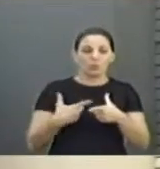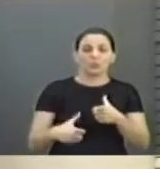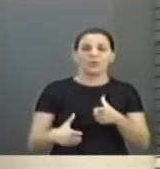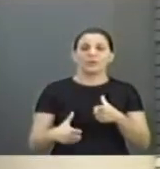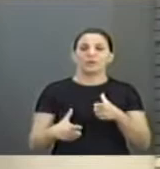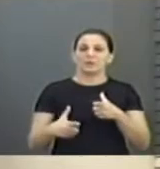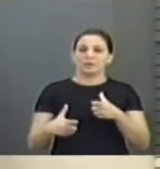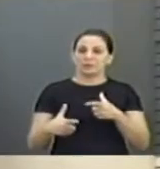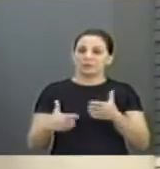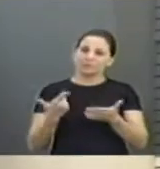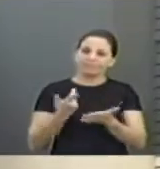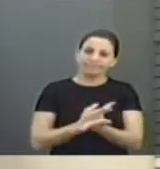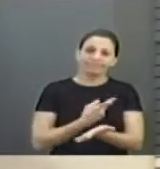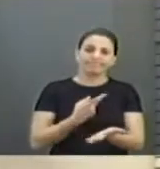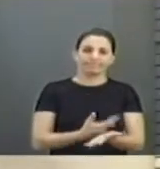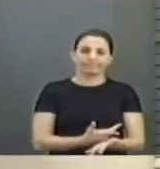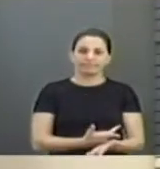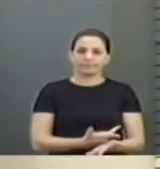Então, a gente